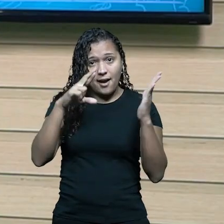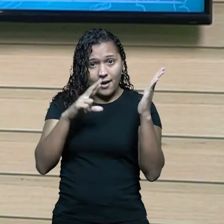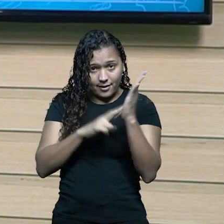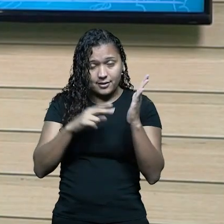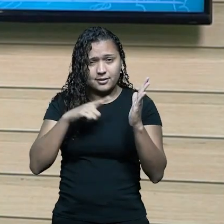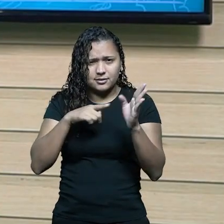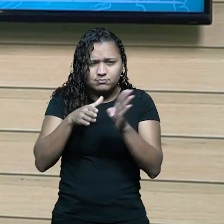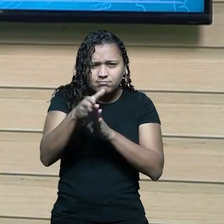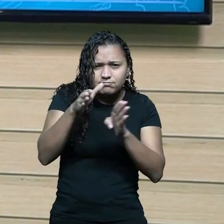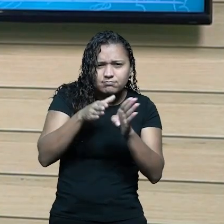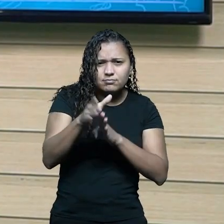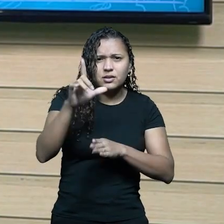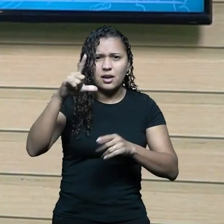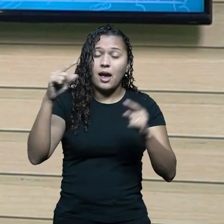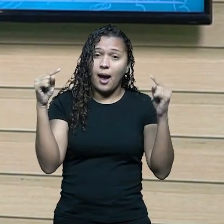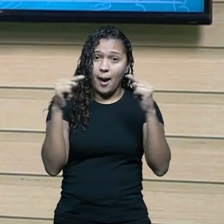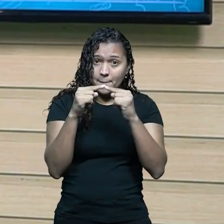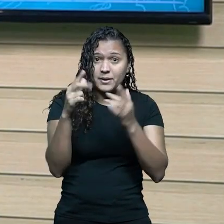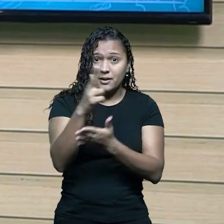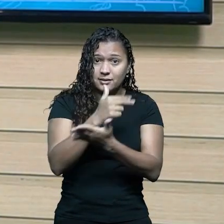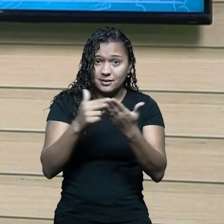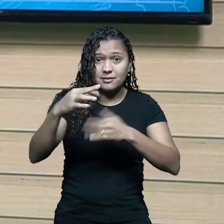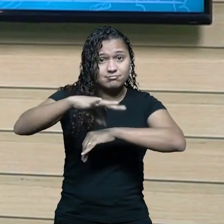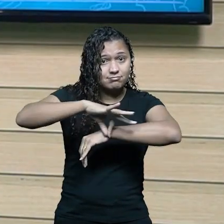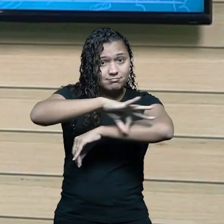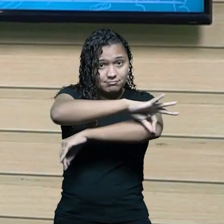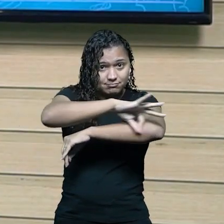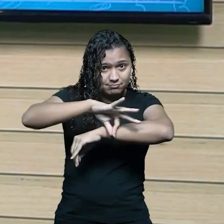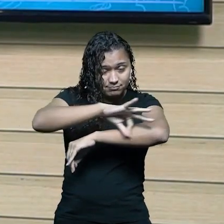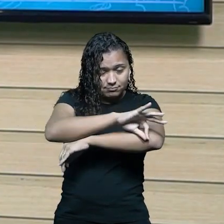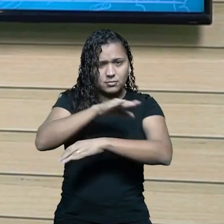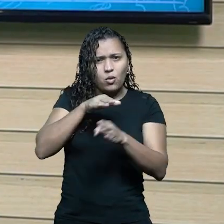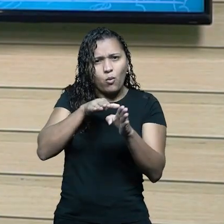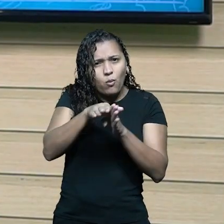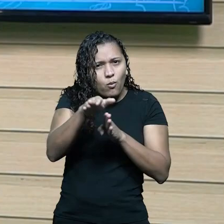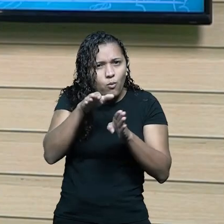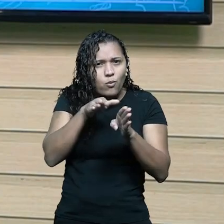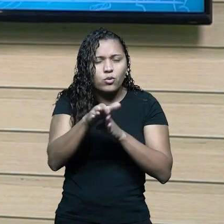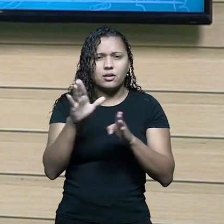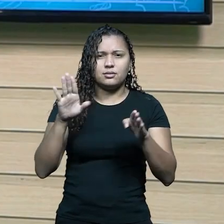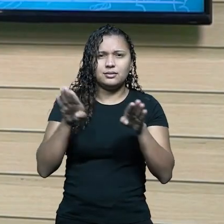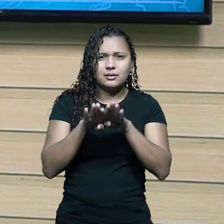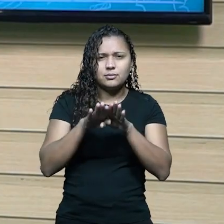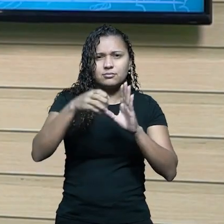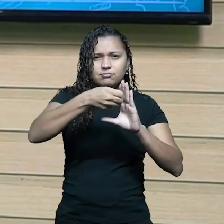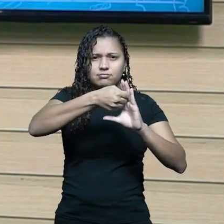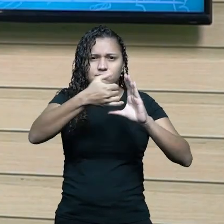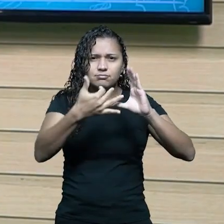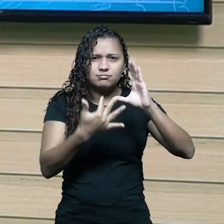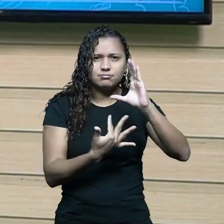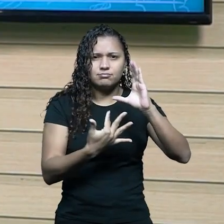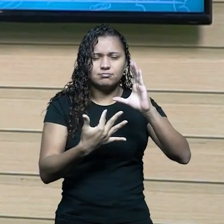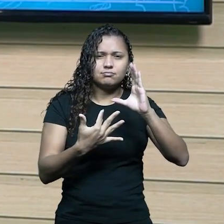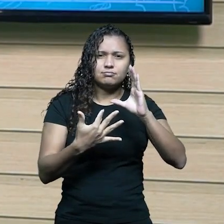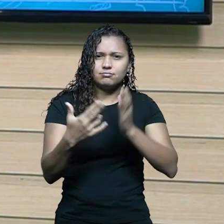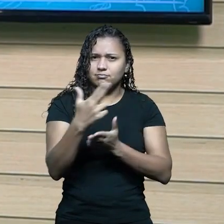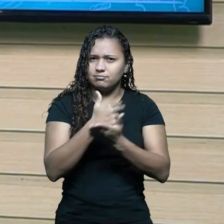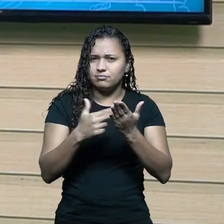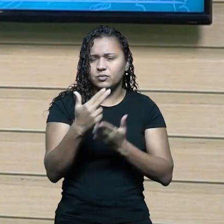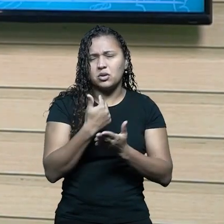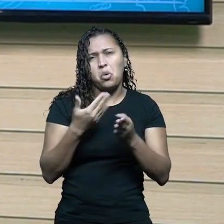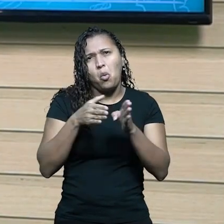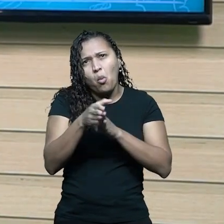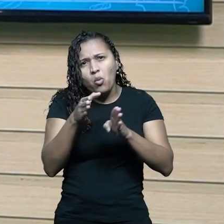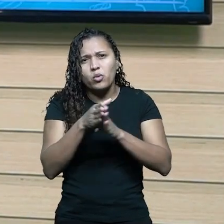do desenho técnico de arquitetura. Elas vão servir para orientar e classificar este desenho. Orientar